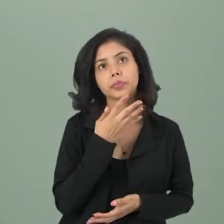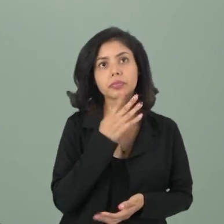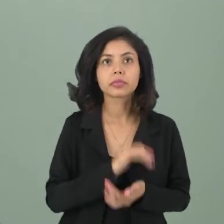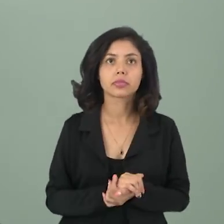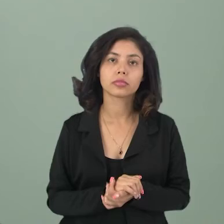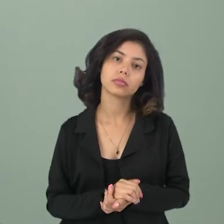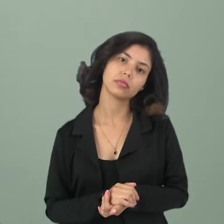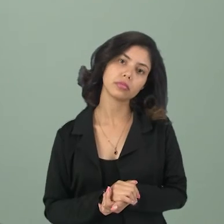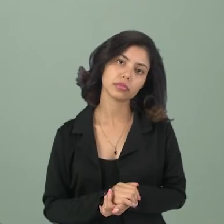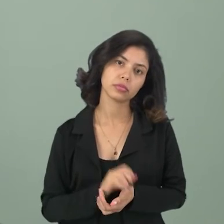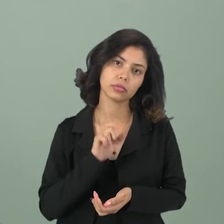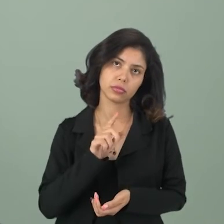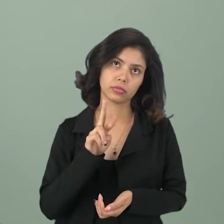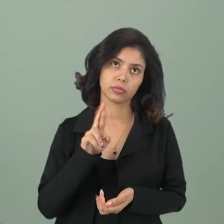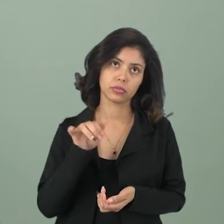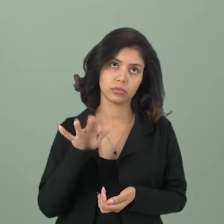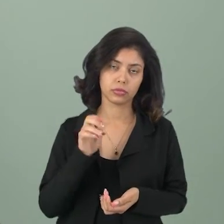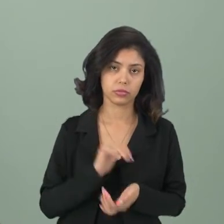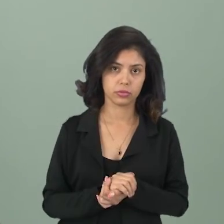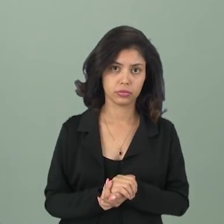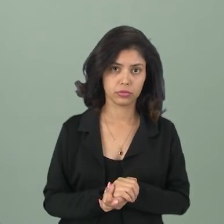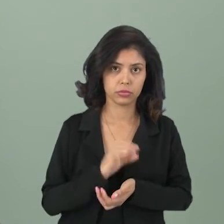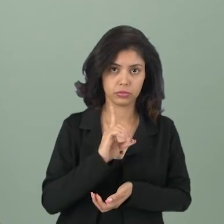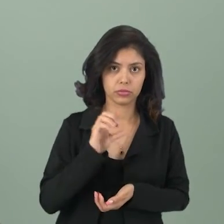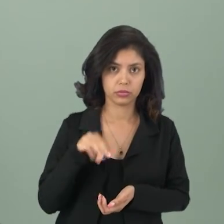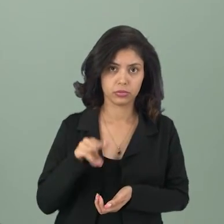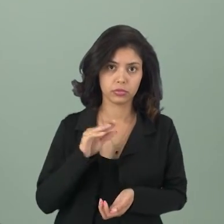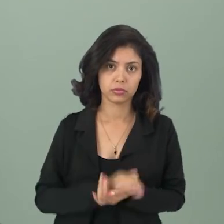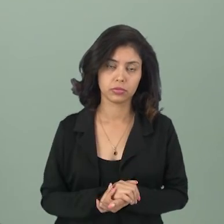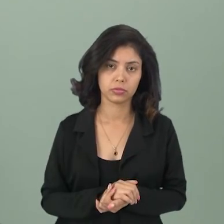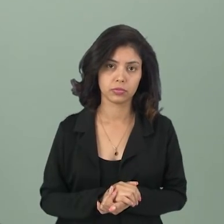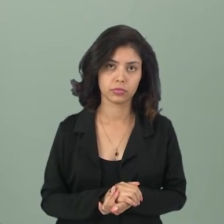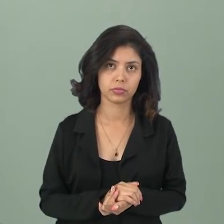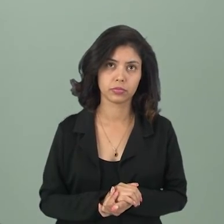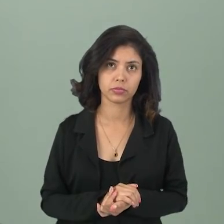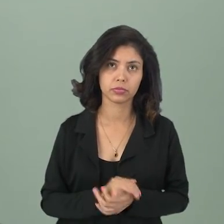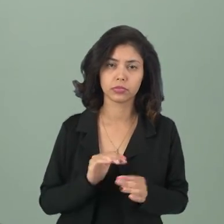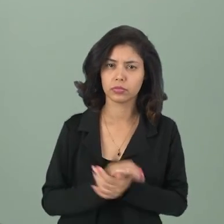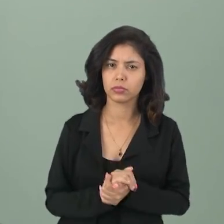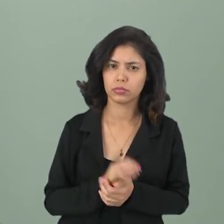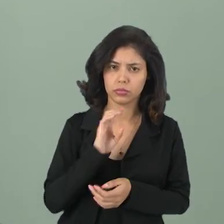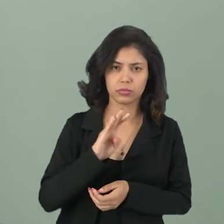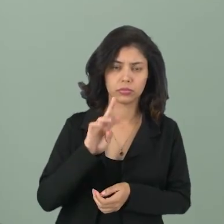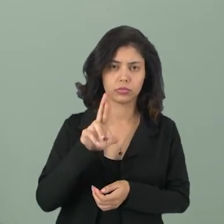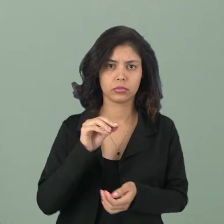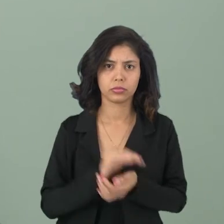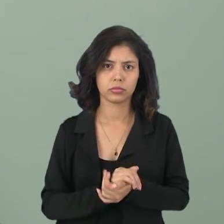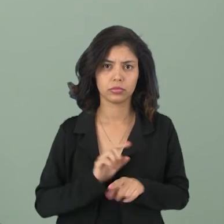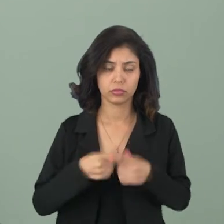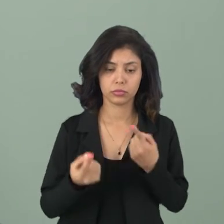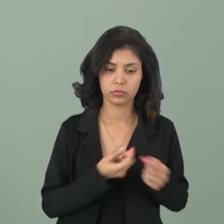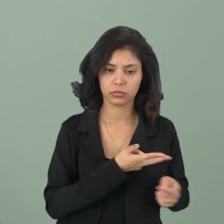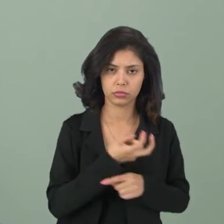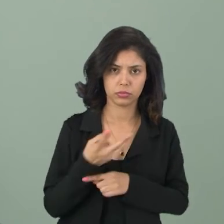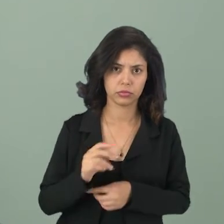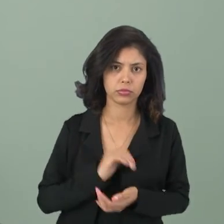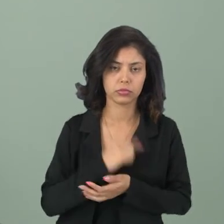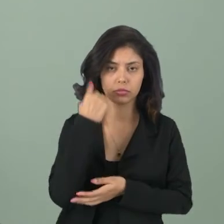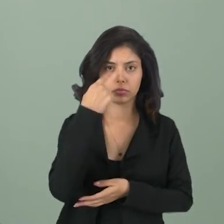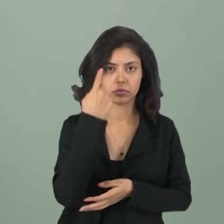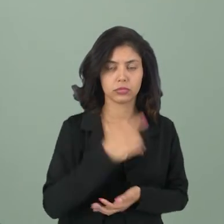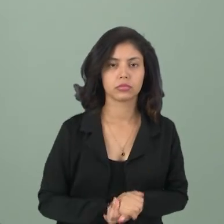na obra Dom que falta dela marcha né a obra Dom Quixote nem tem uma das obras aí mais explorada na literatura